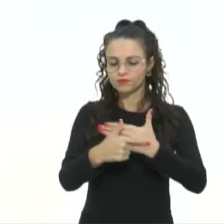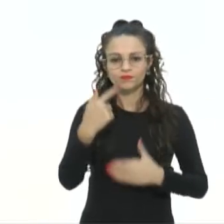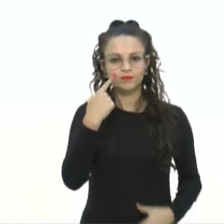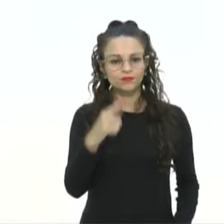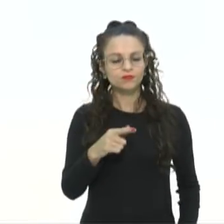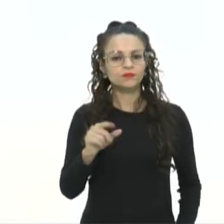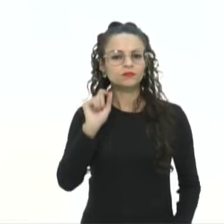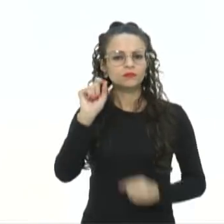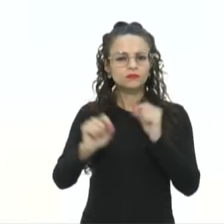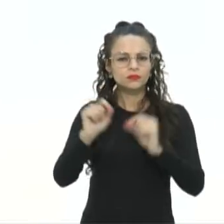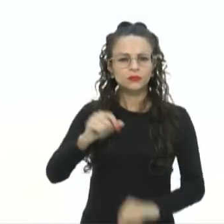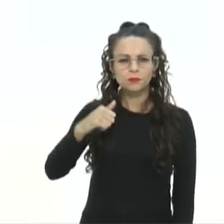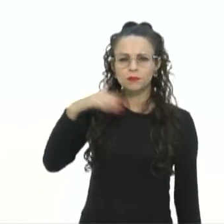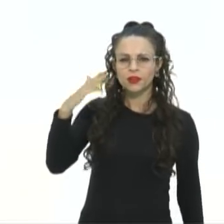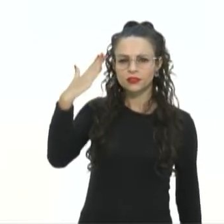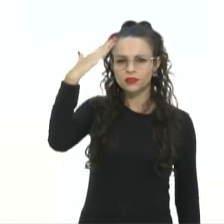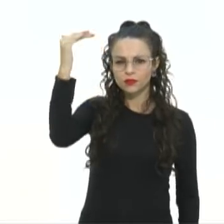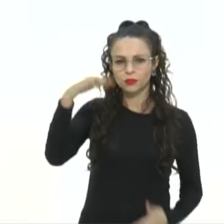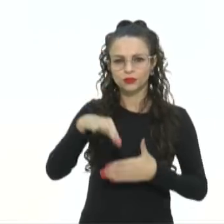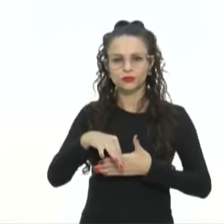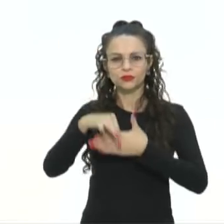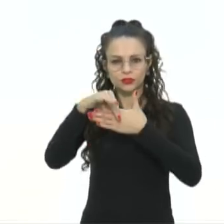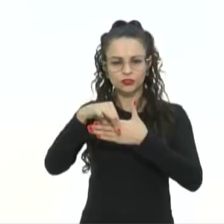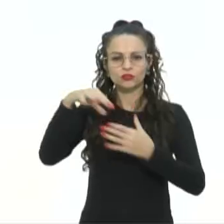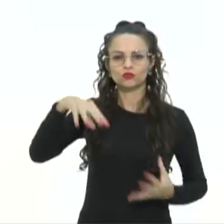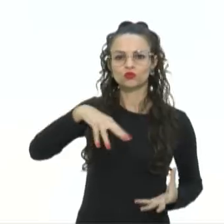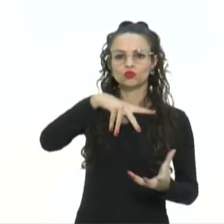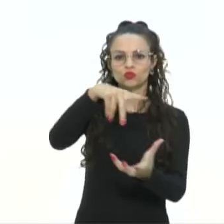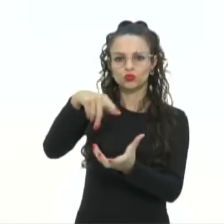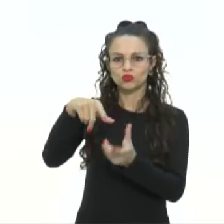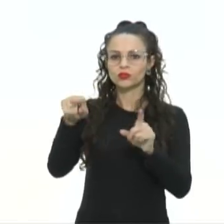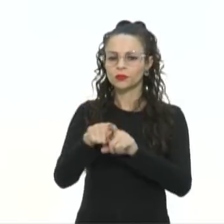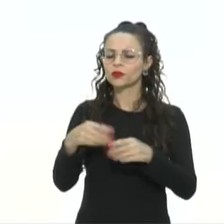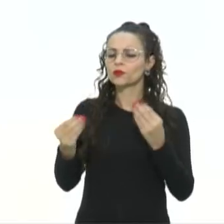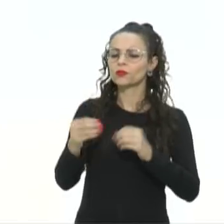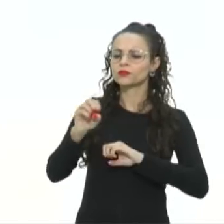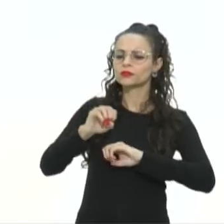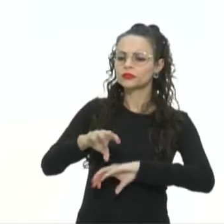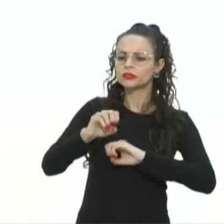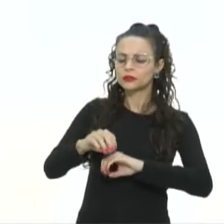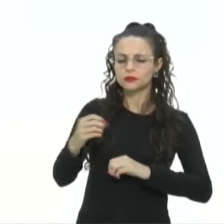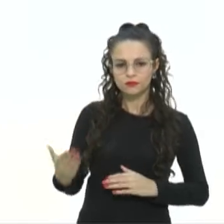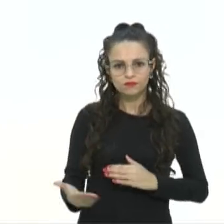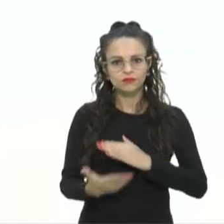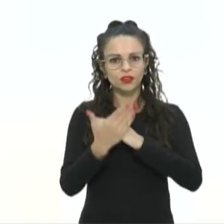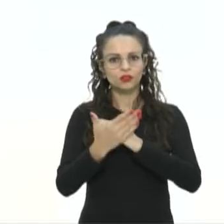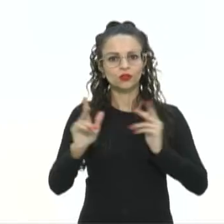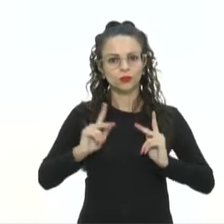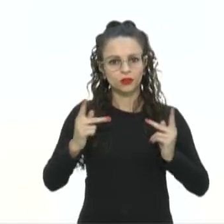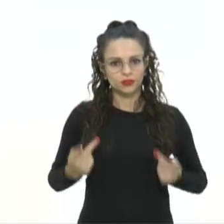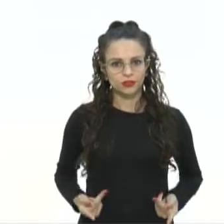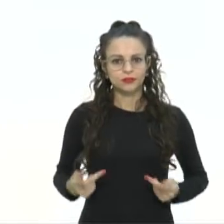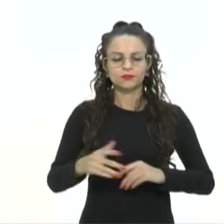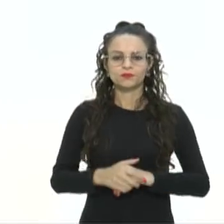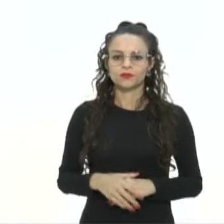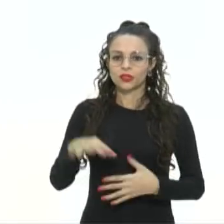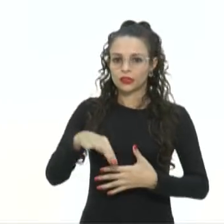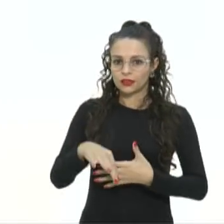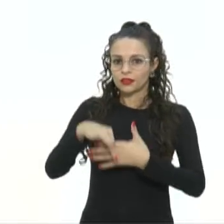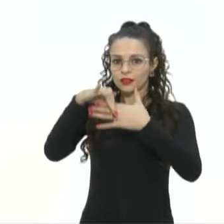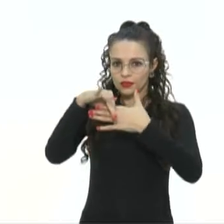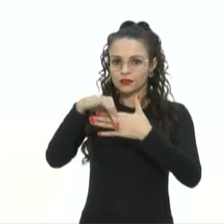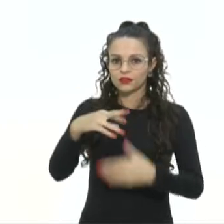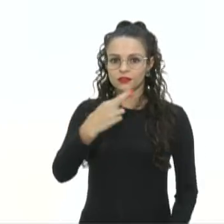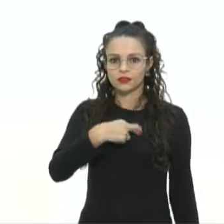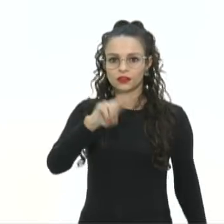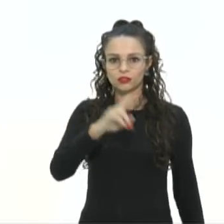religiosos mais conhecidos do mundo e como seus ensinamentos e ações ajudaram a humanidade. Lideranças religiosas. Então